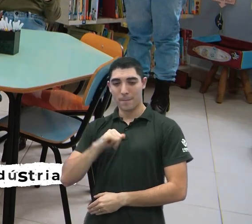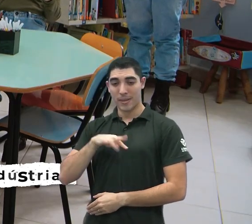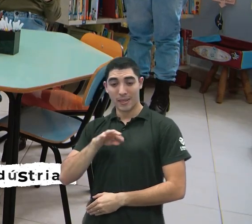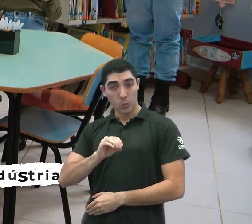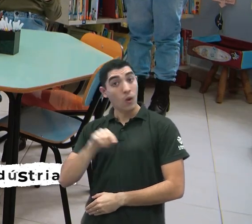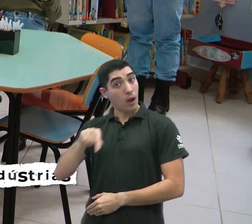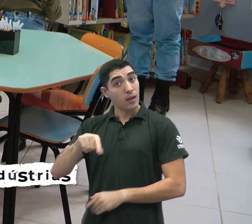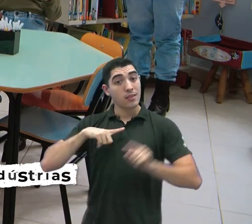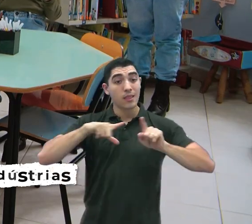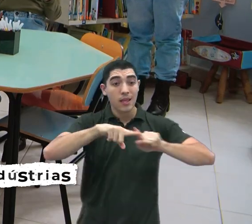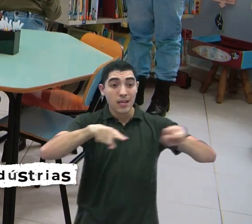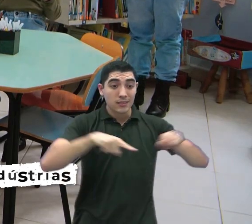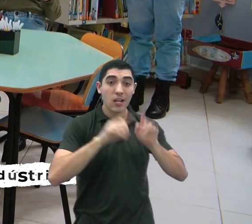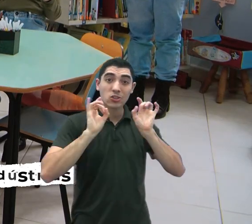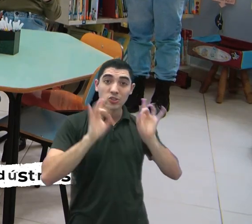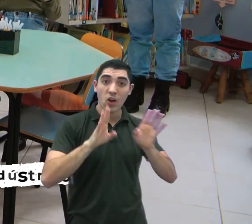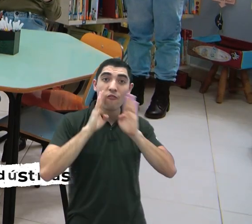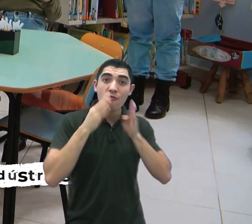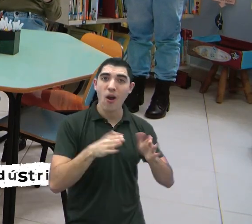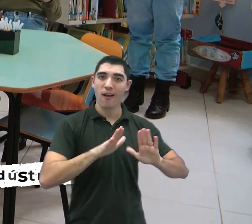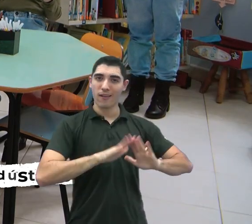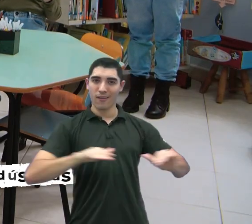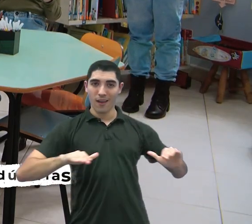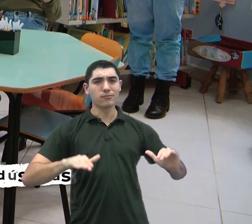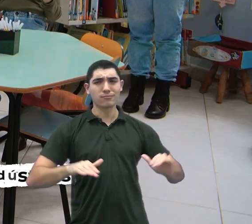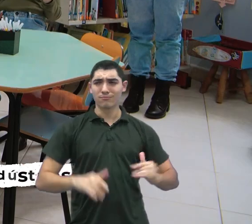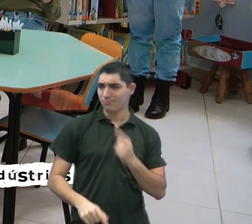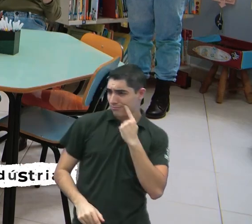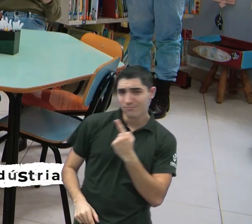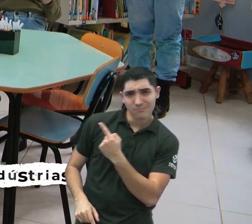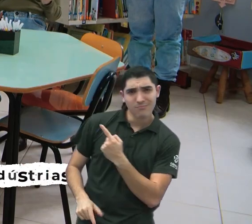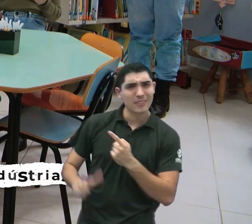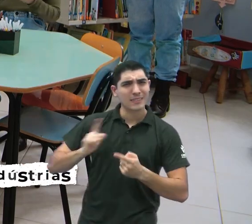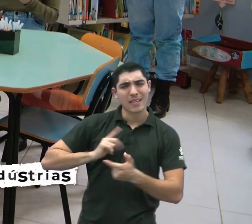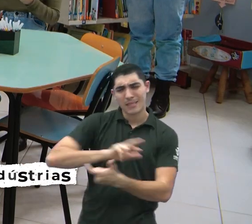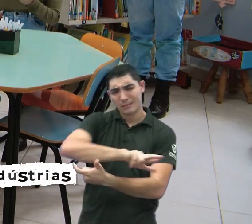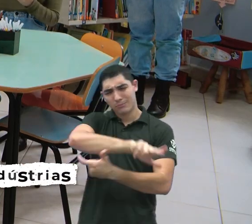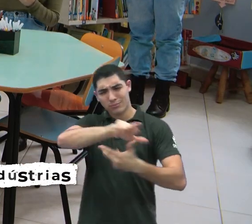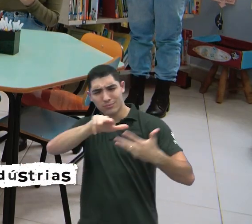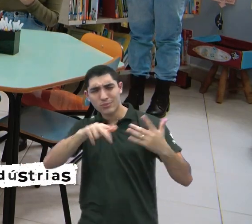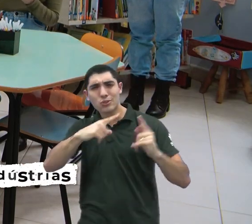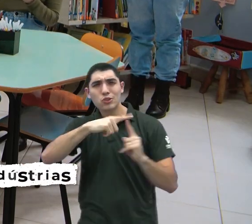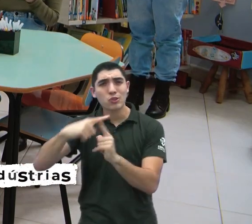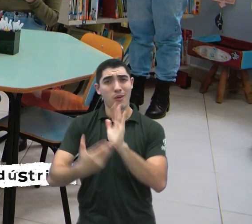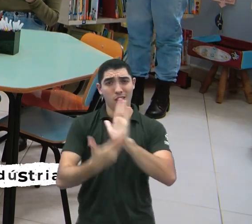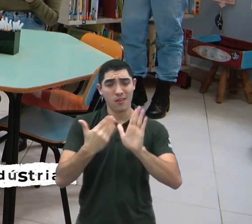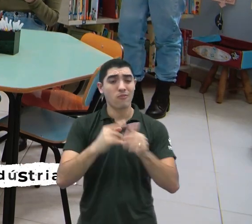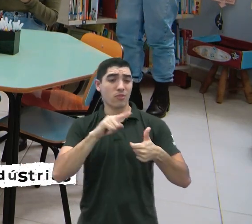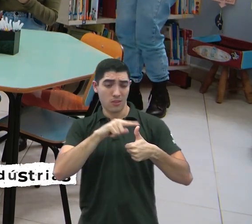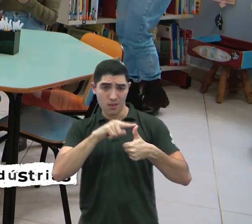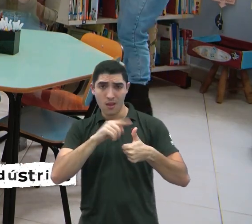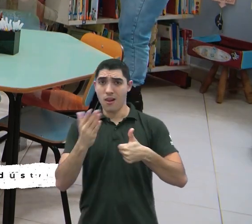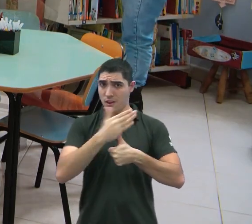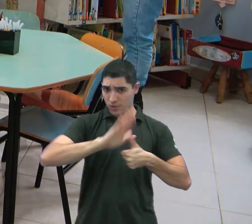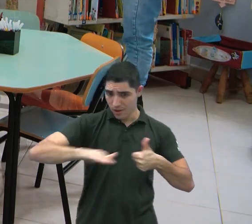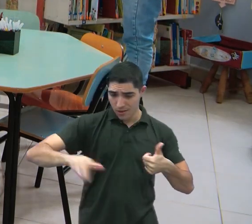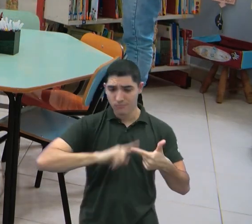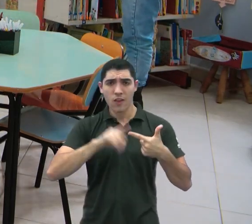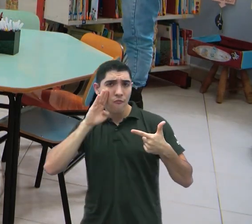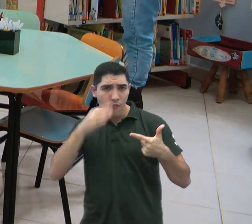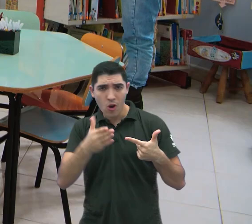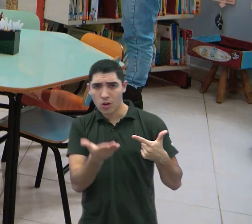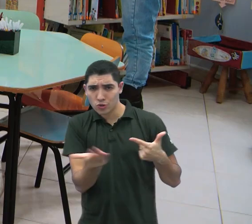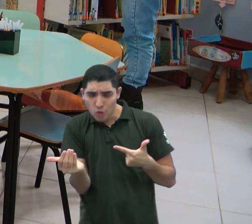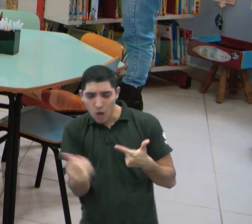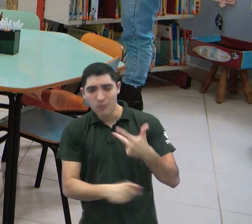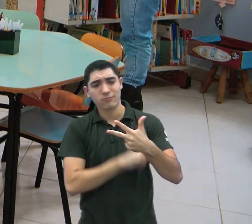sala de leitura das crianças. Aqui a gente encontra centenas de obras infantis, infanto-juvenis de todos os